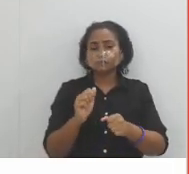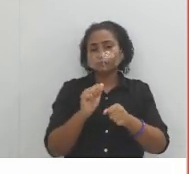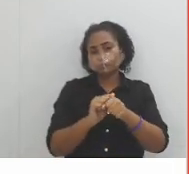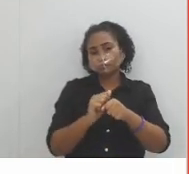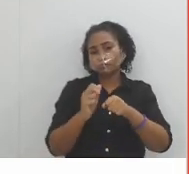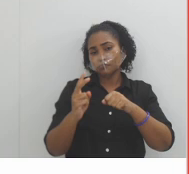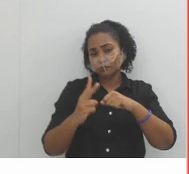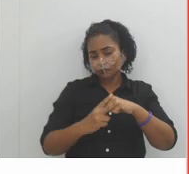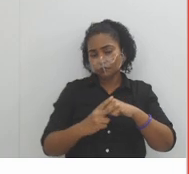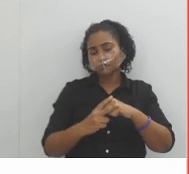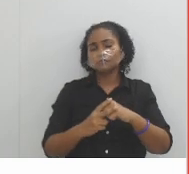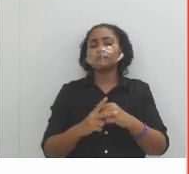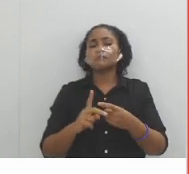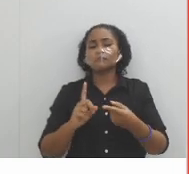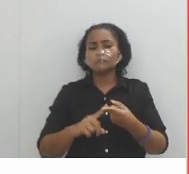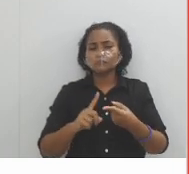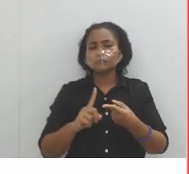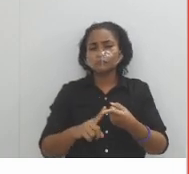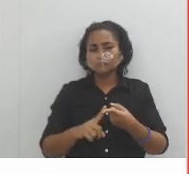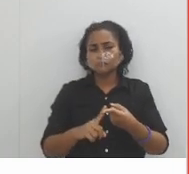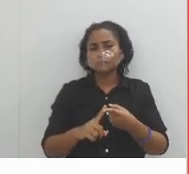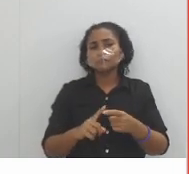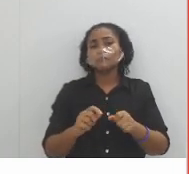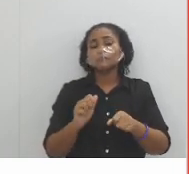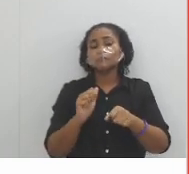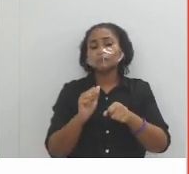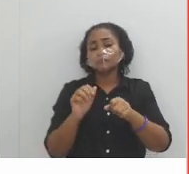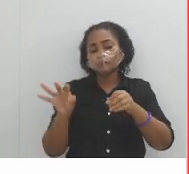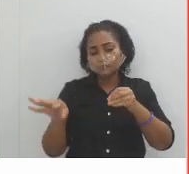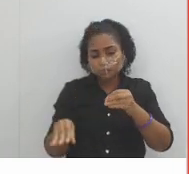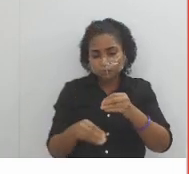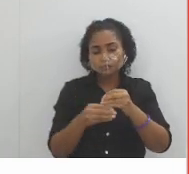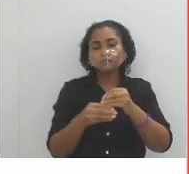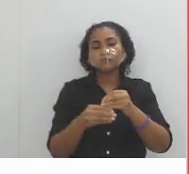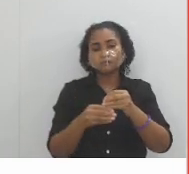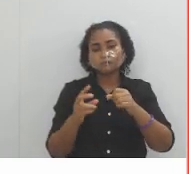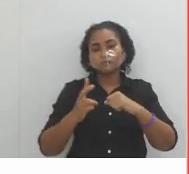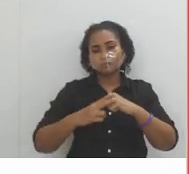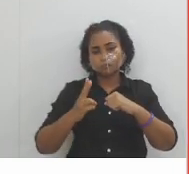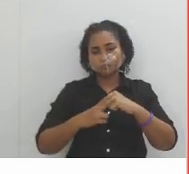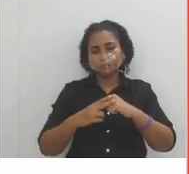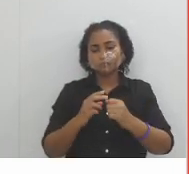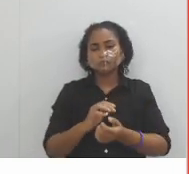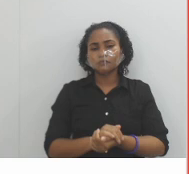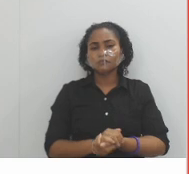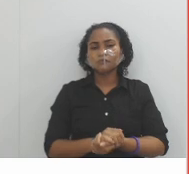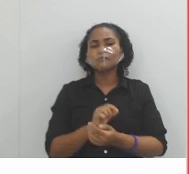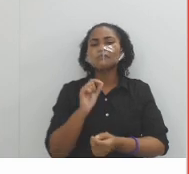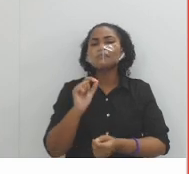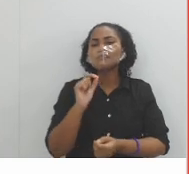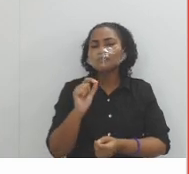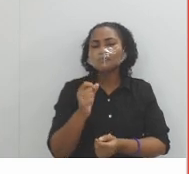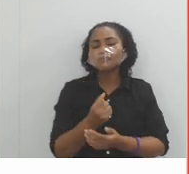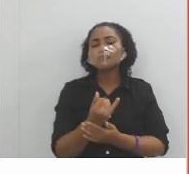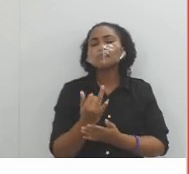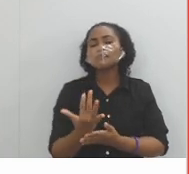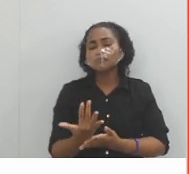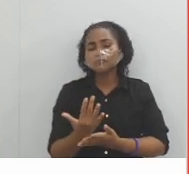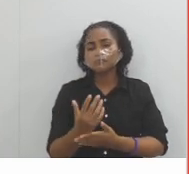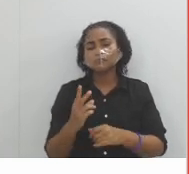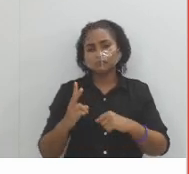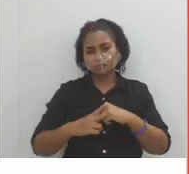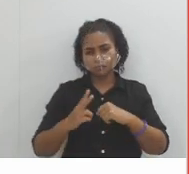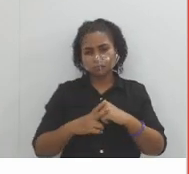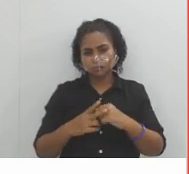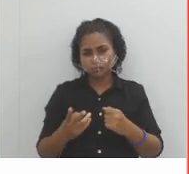adverbiais, e podem estar relacionados a complementos verbais. Que complementos verbais são